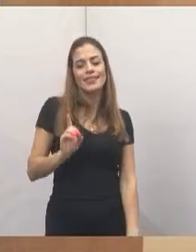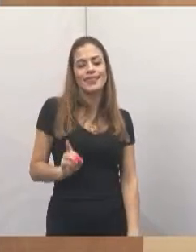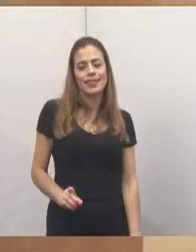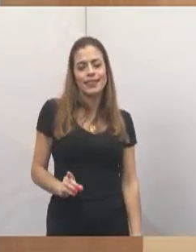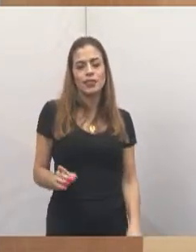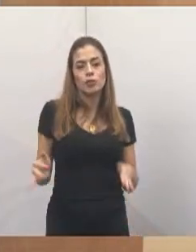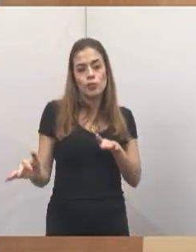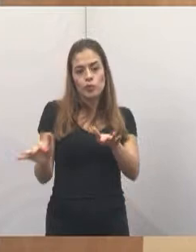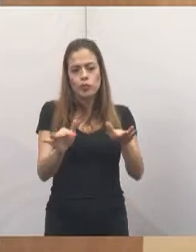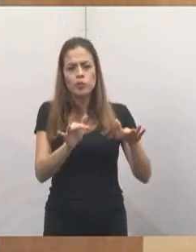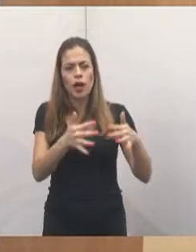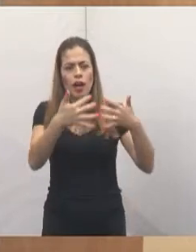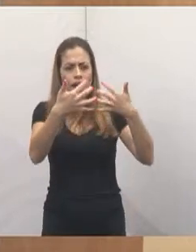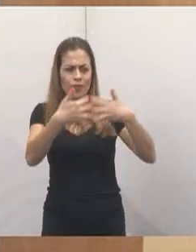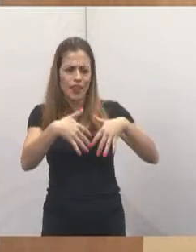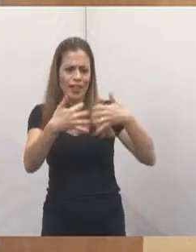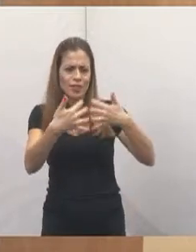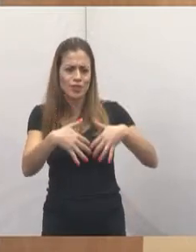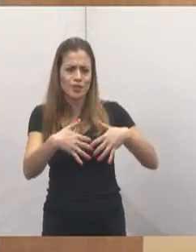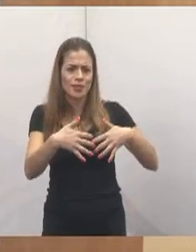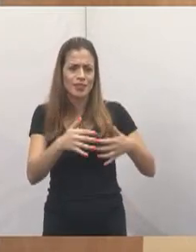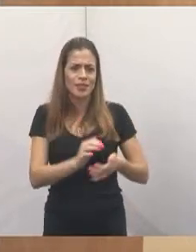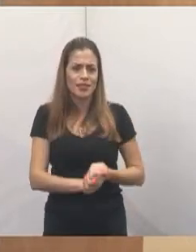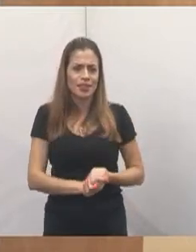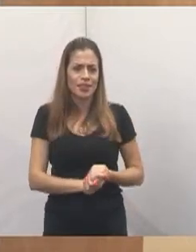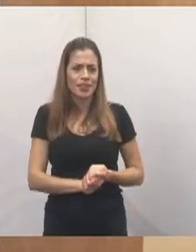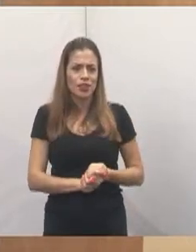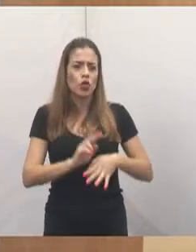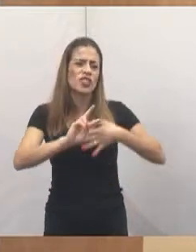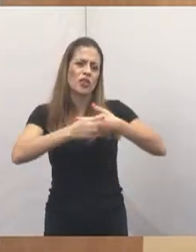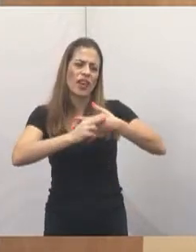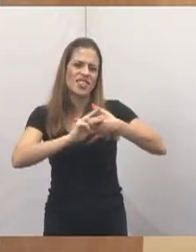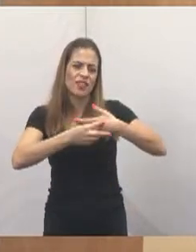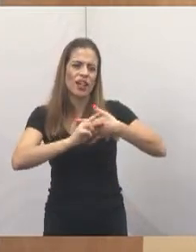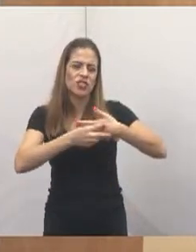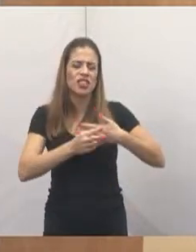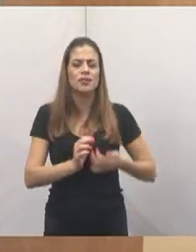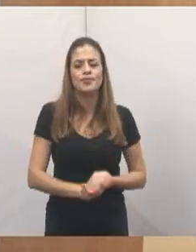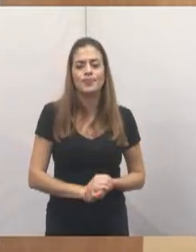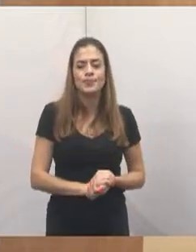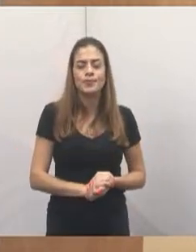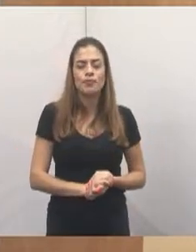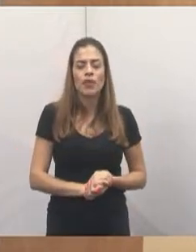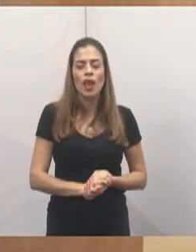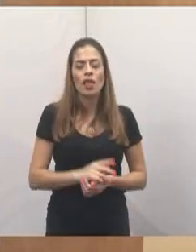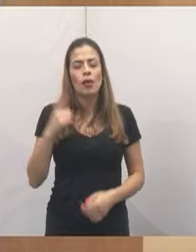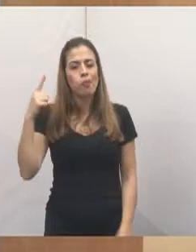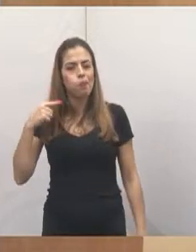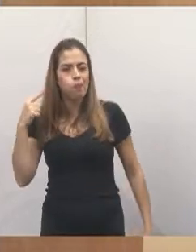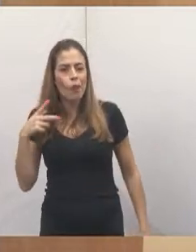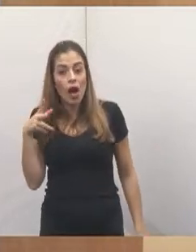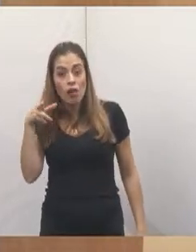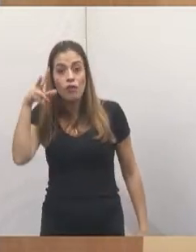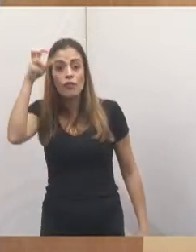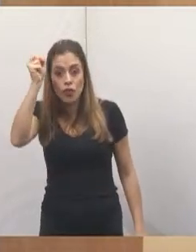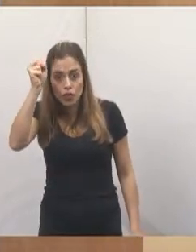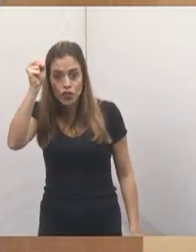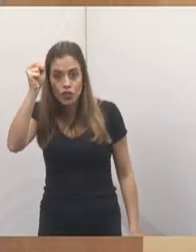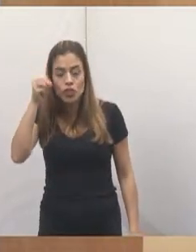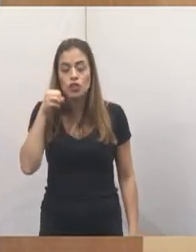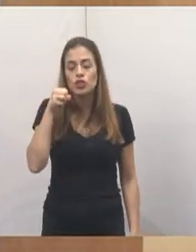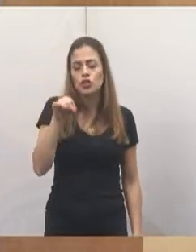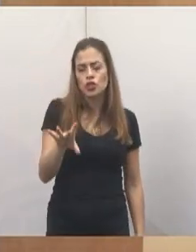reflexo também de uma advocacia forte, porque nós só vamos conseguir ter um Estado de Direito,